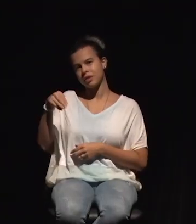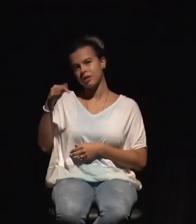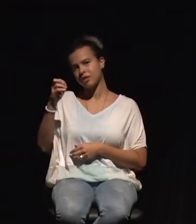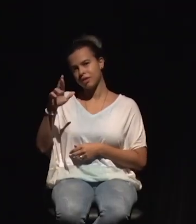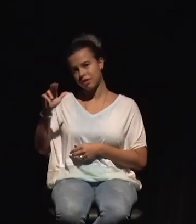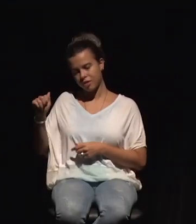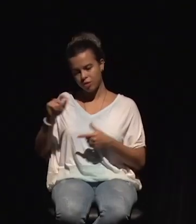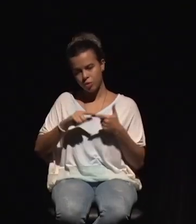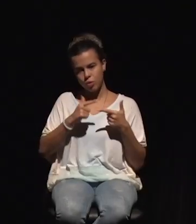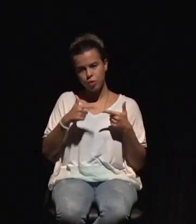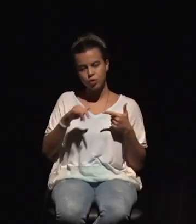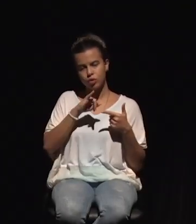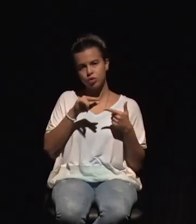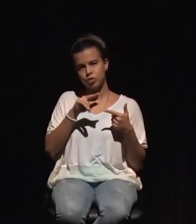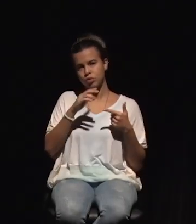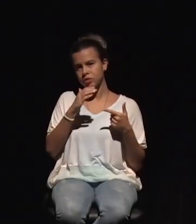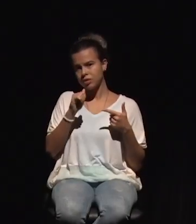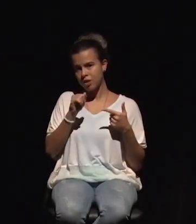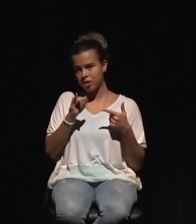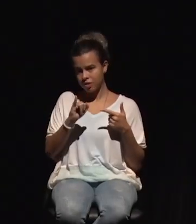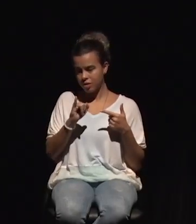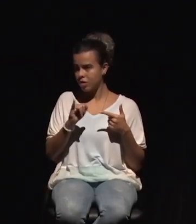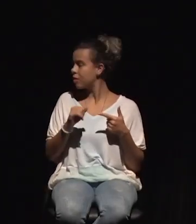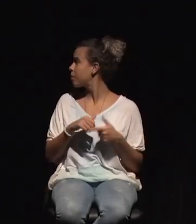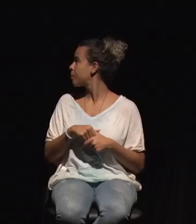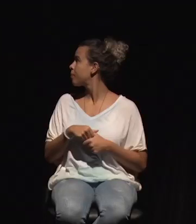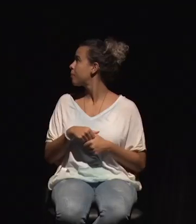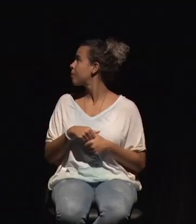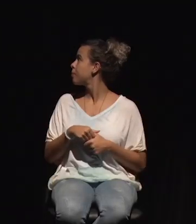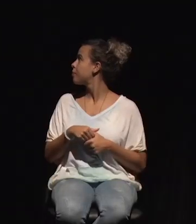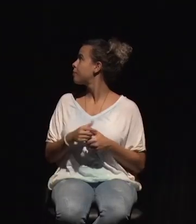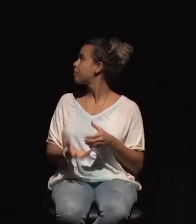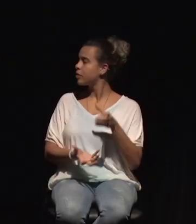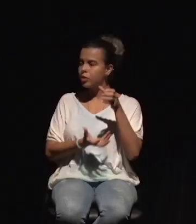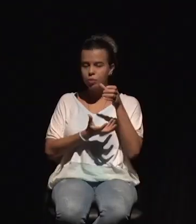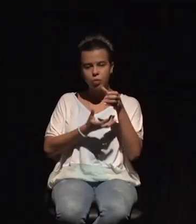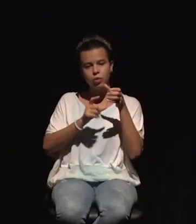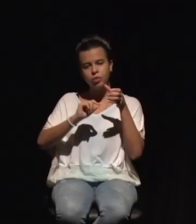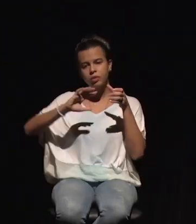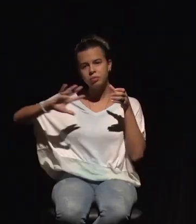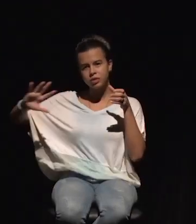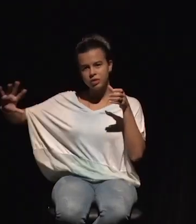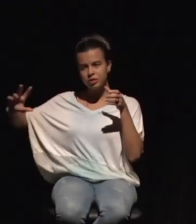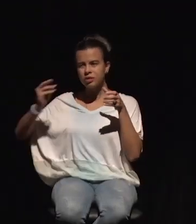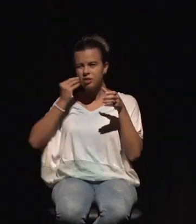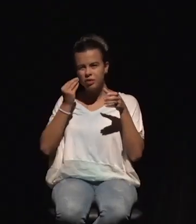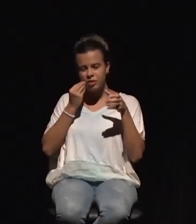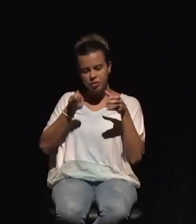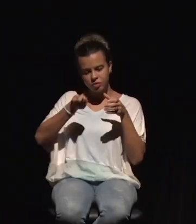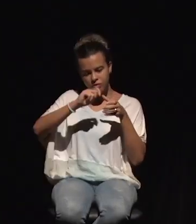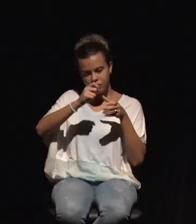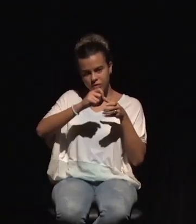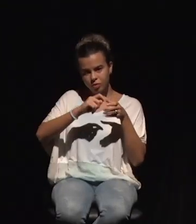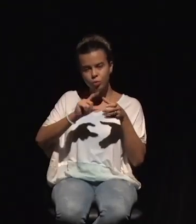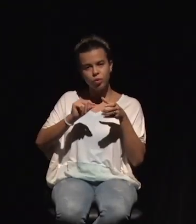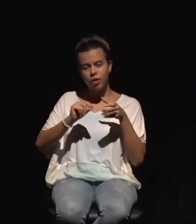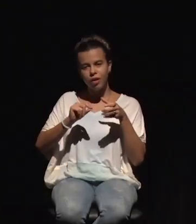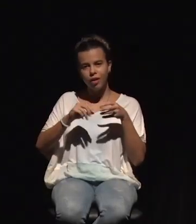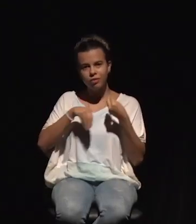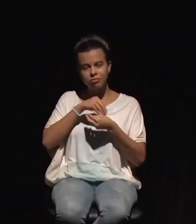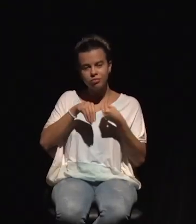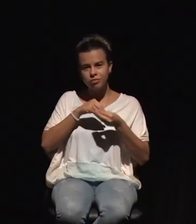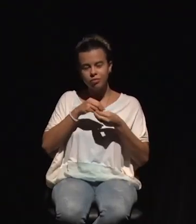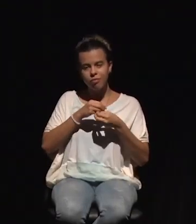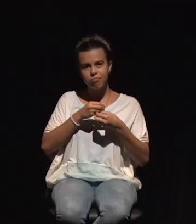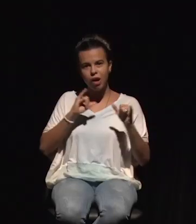aí que é o a saída era o pote paisagem que era um pouco de uma tentativa de curto-circuito tá né